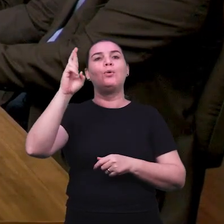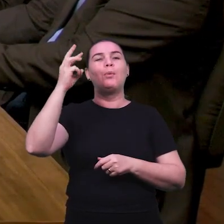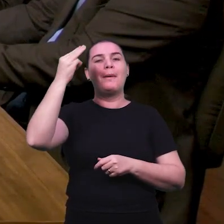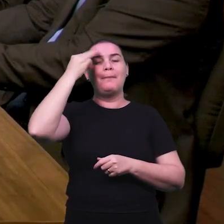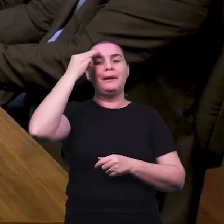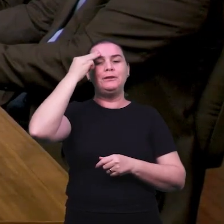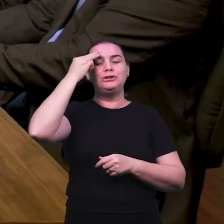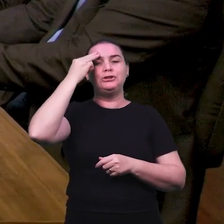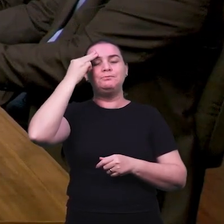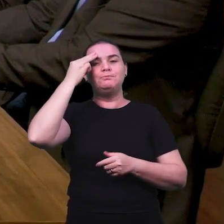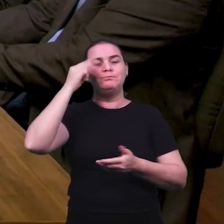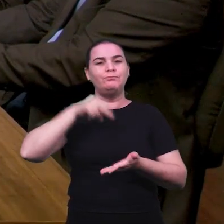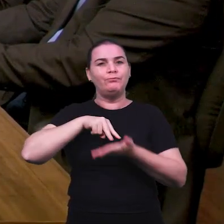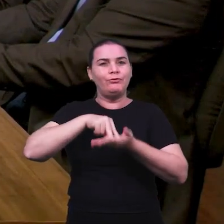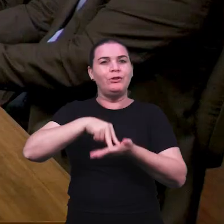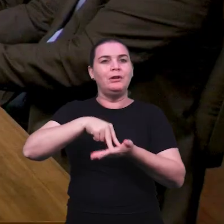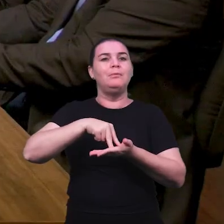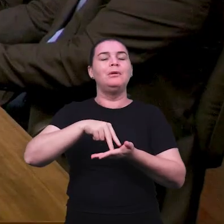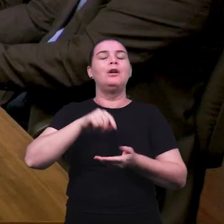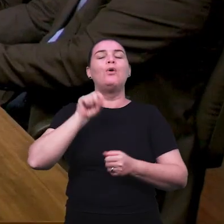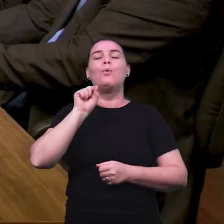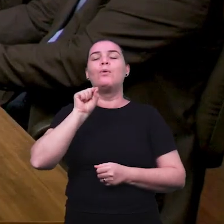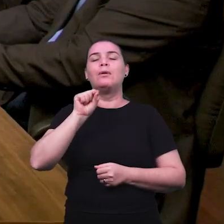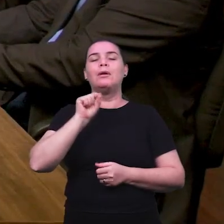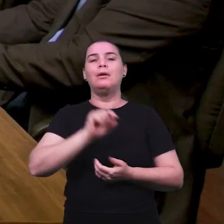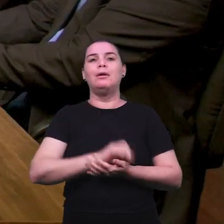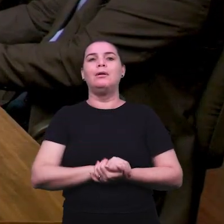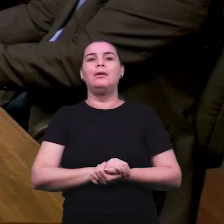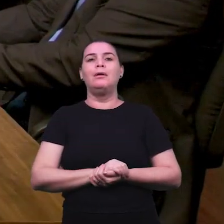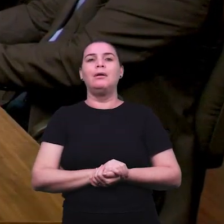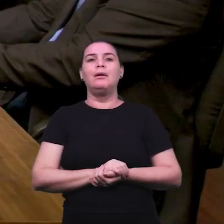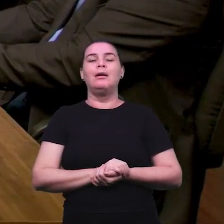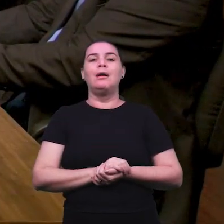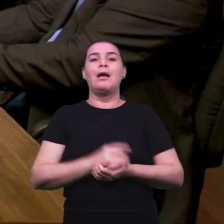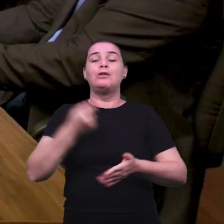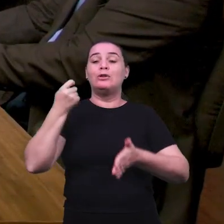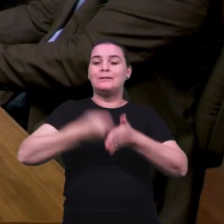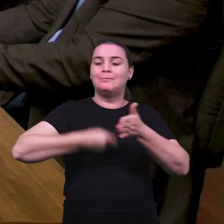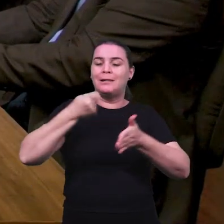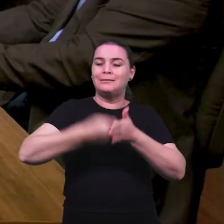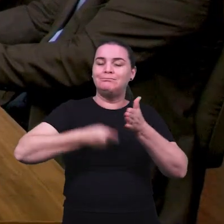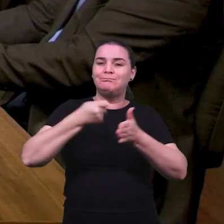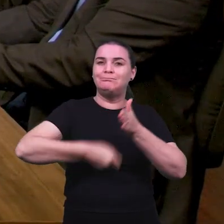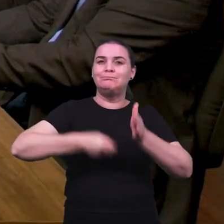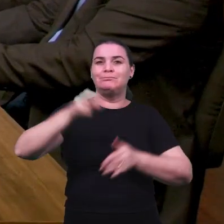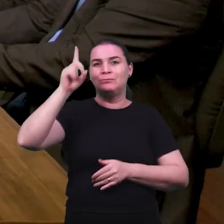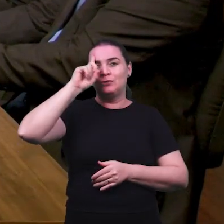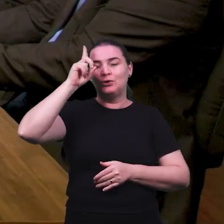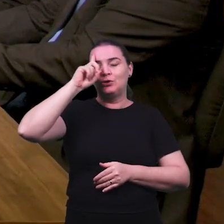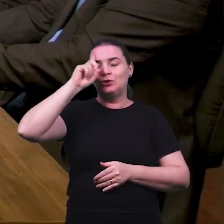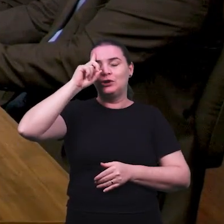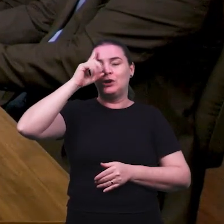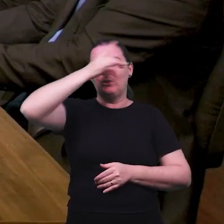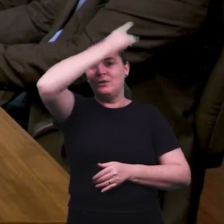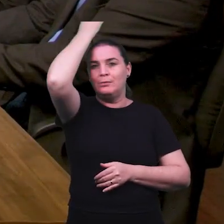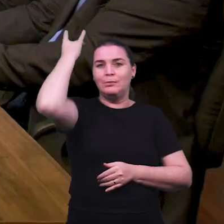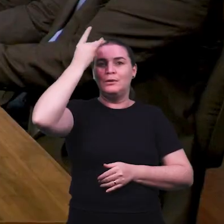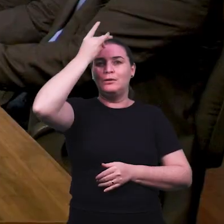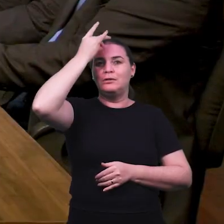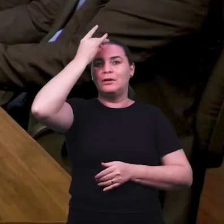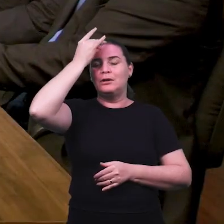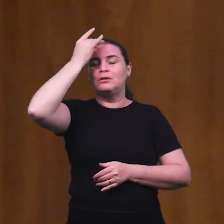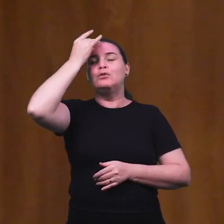há um aspecto especial dessa obra, que a nossa batalha diária é para que o Espírito Santo possa